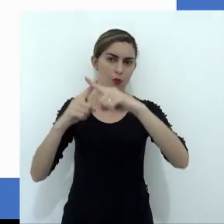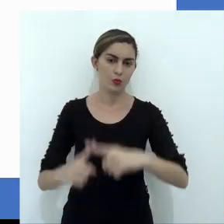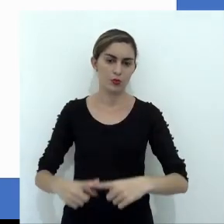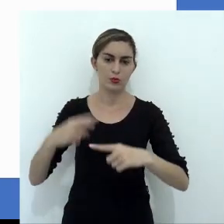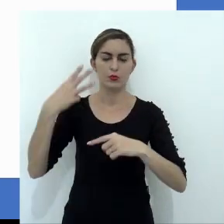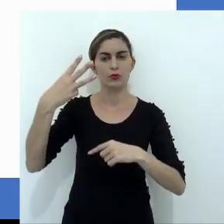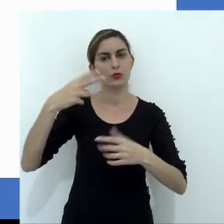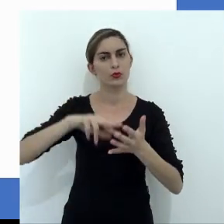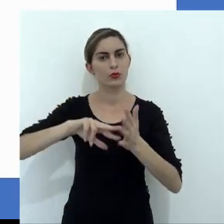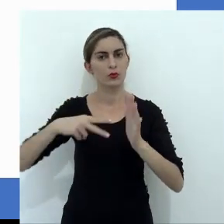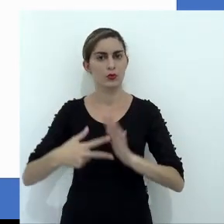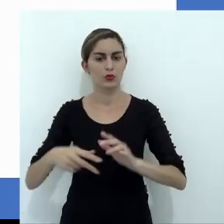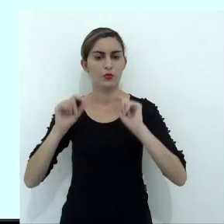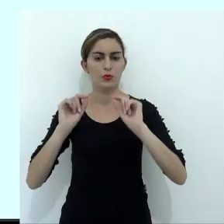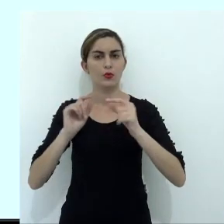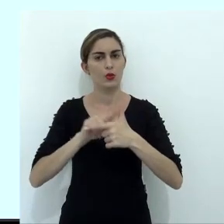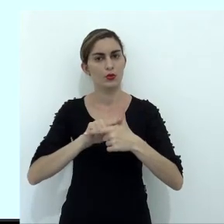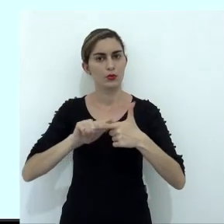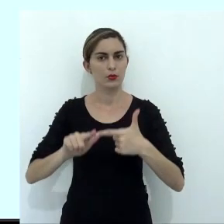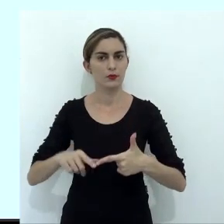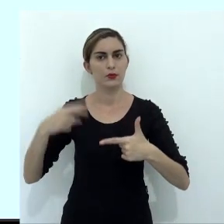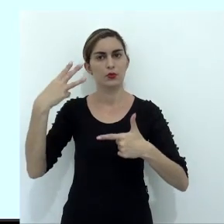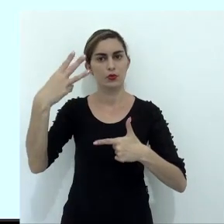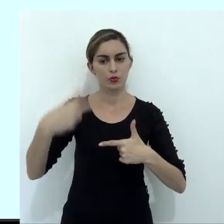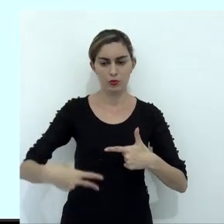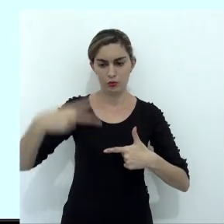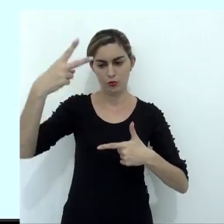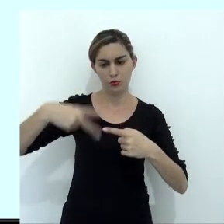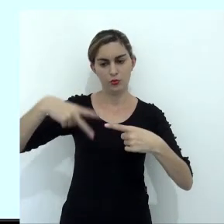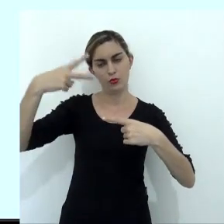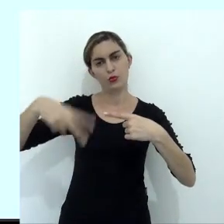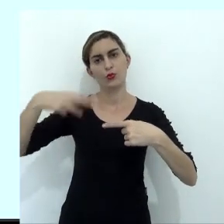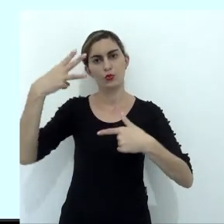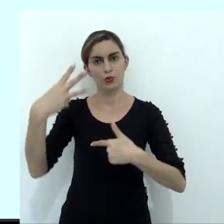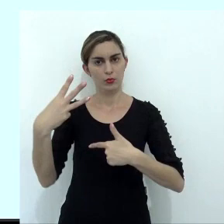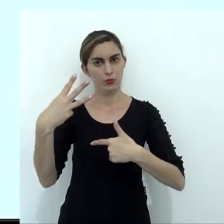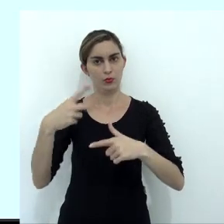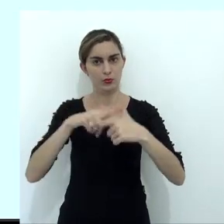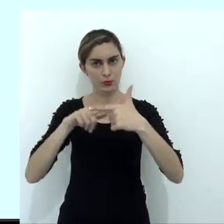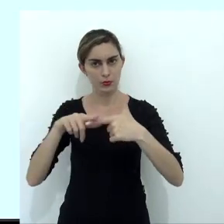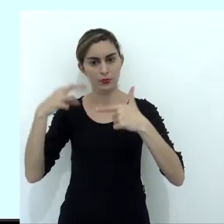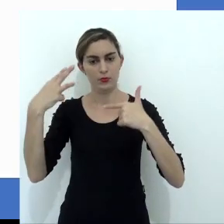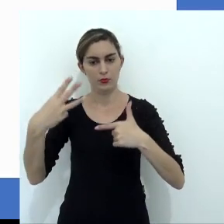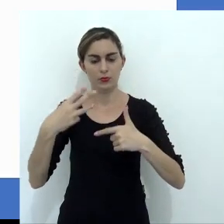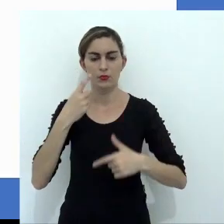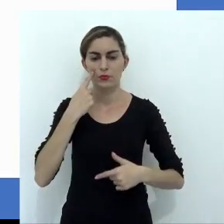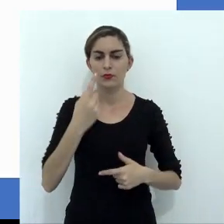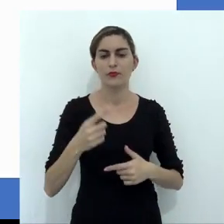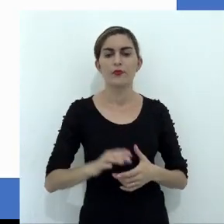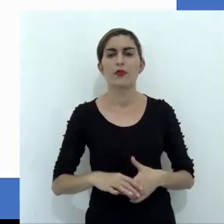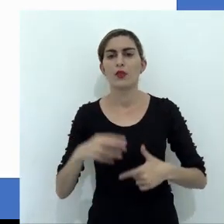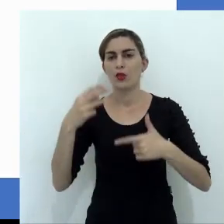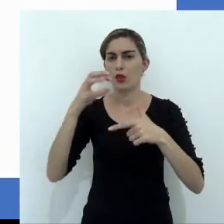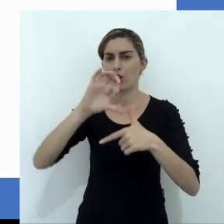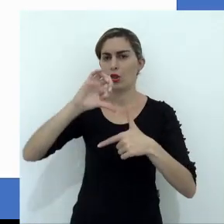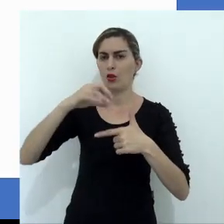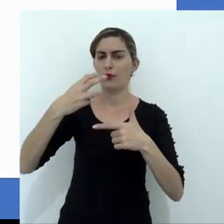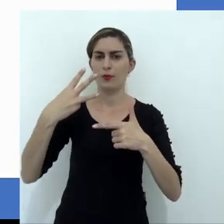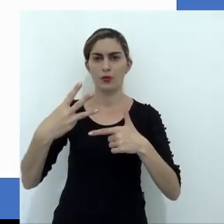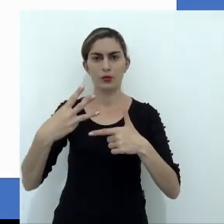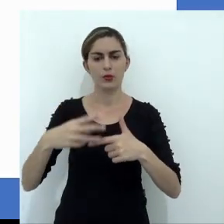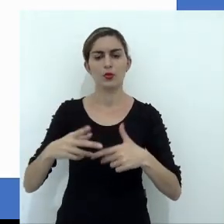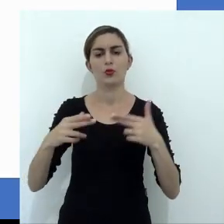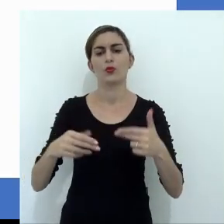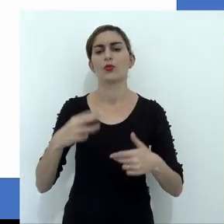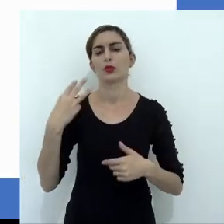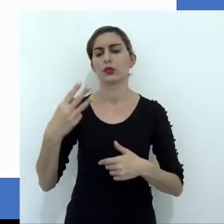isso, professor? Significa que a gente pode dividir os dois termos dessa fração por 3. Fazendo isso, 9 dividido por 3